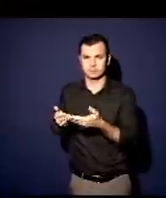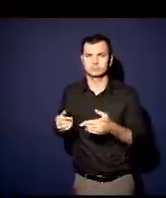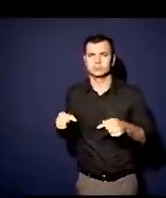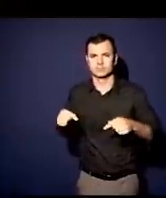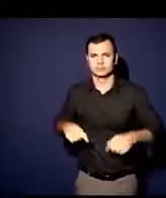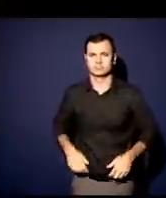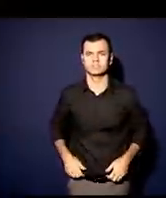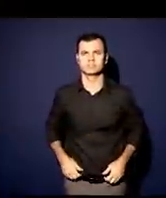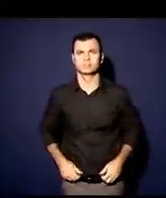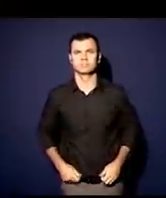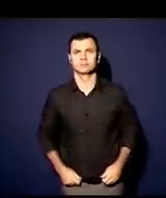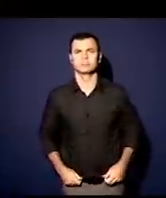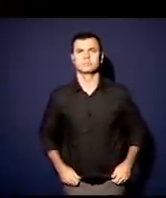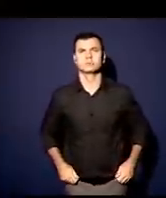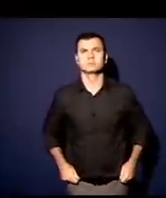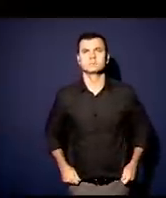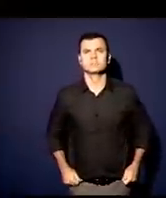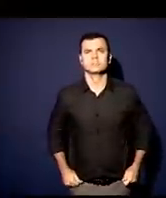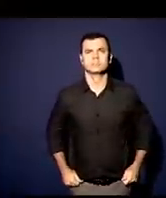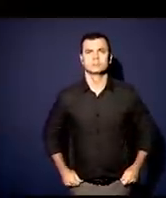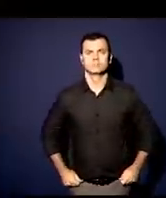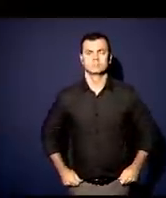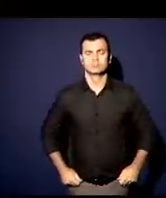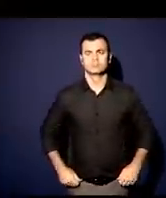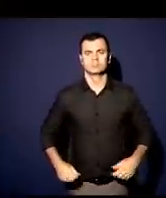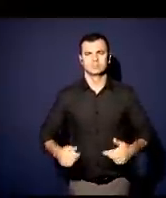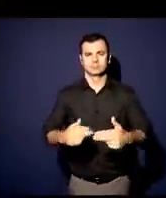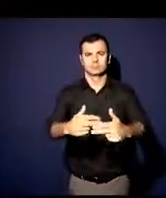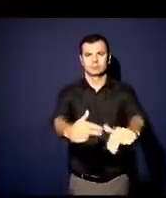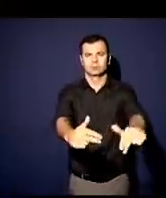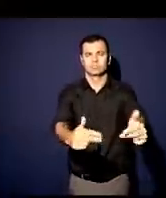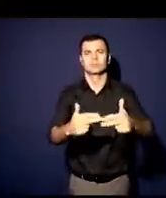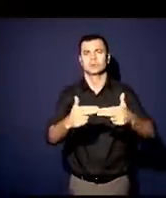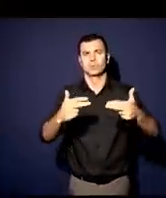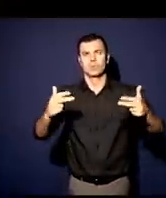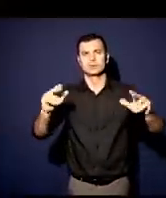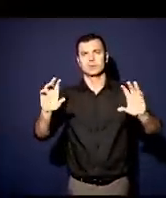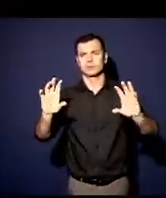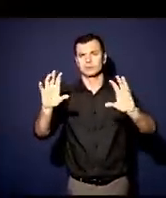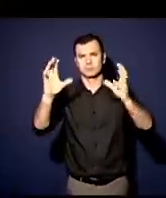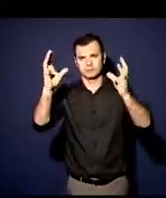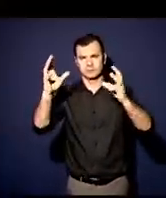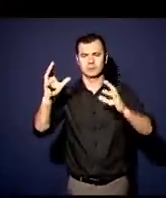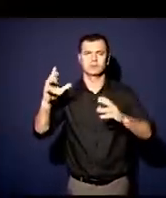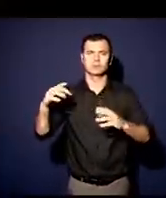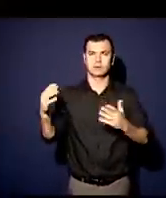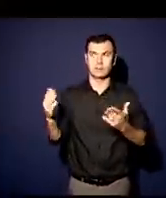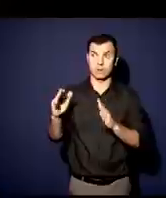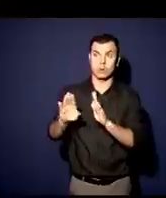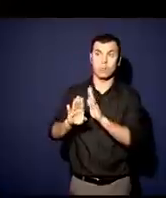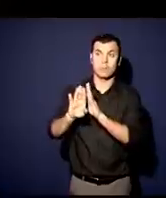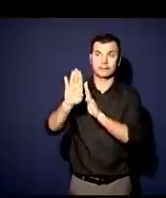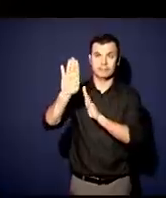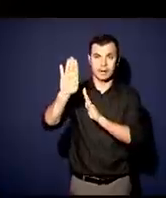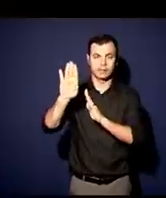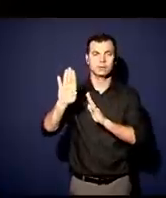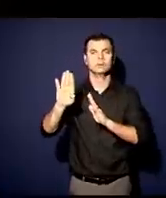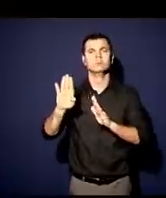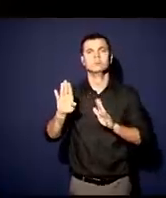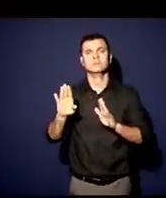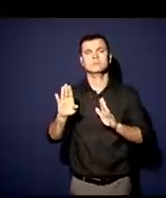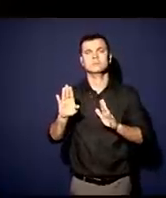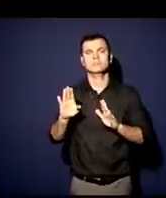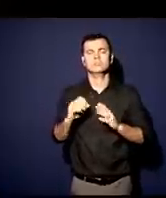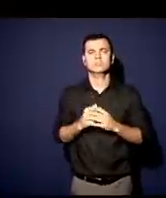que aconteceram aí recentemente. Os prédios das debêntures estavam ridiculamente baixos, aumentaram. Pode ser que as